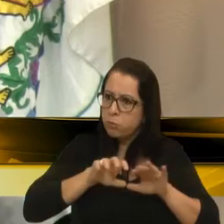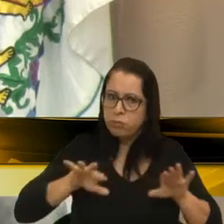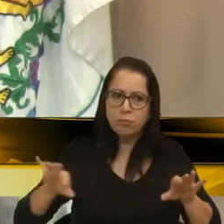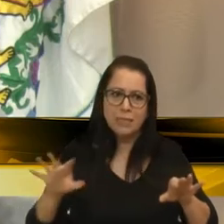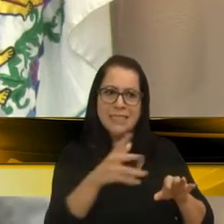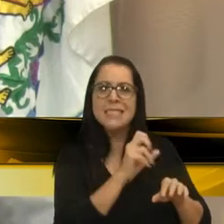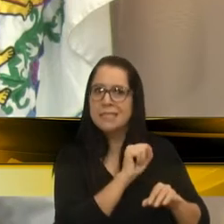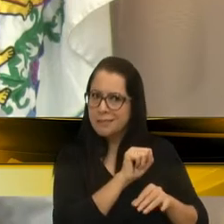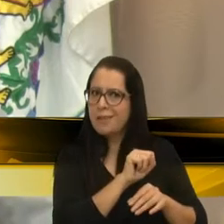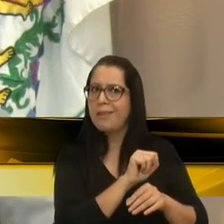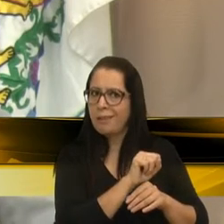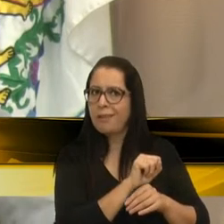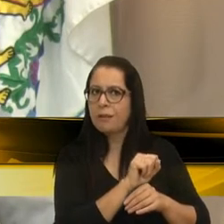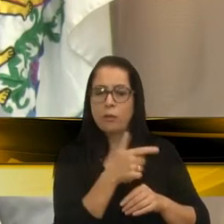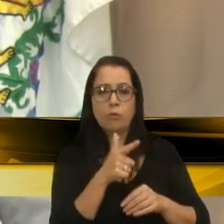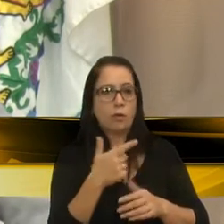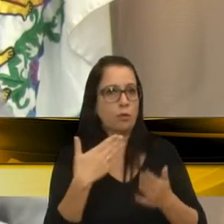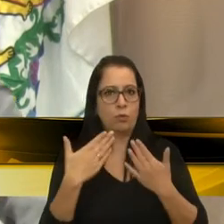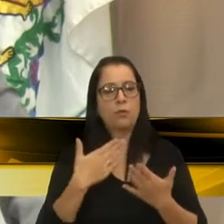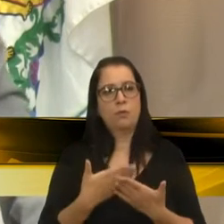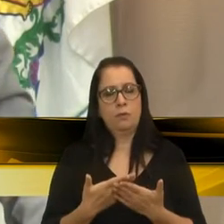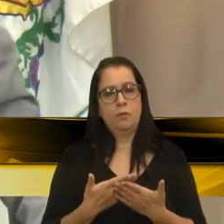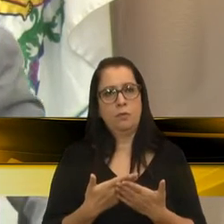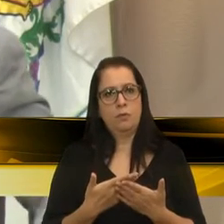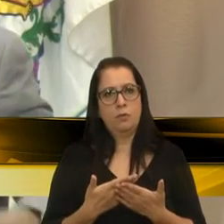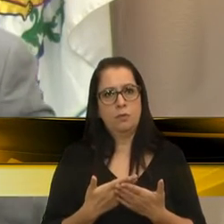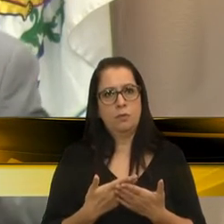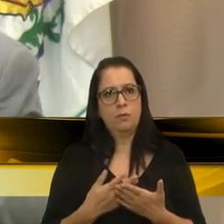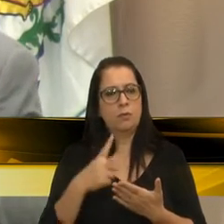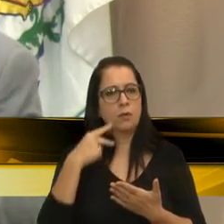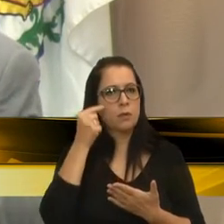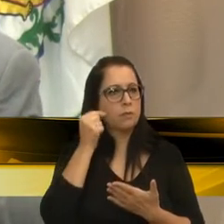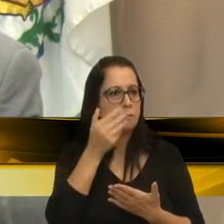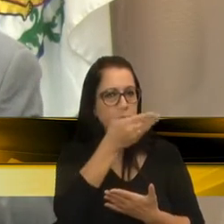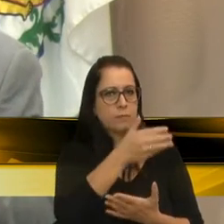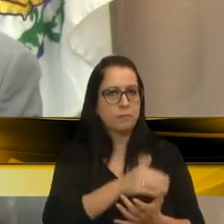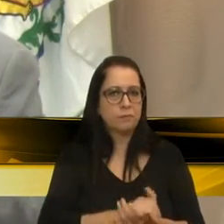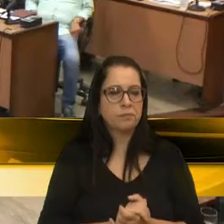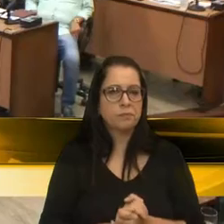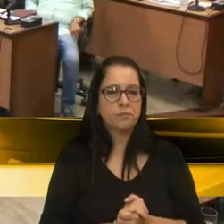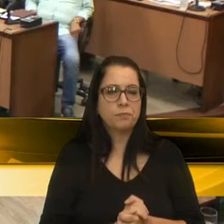cidade da região. Isso eu não tenho a menor dúvida. Vereador Bandeira, seu à parte.